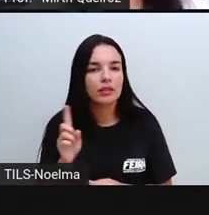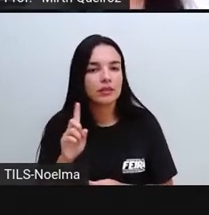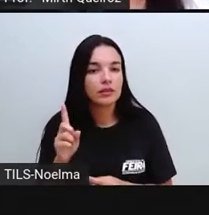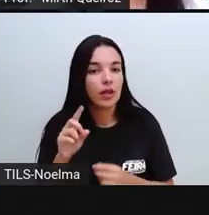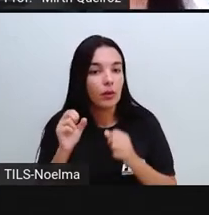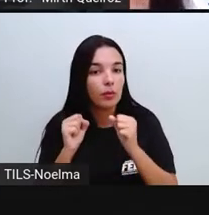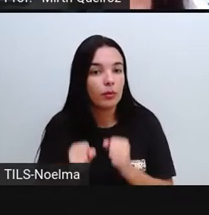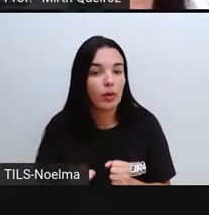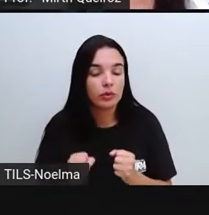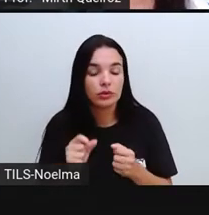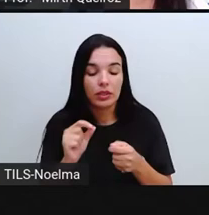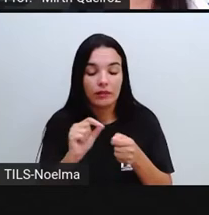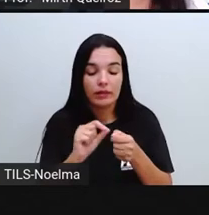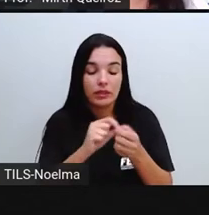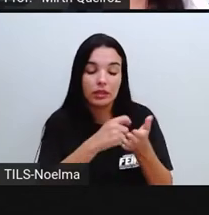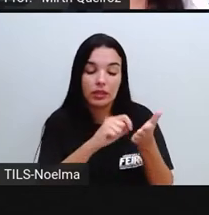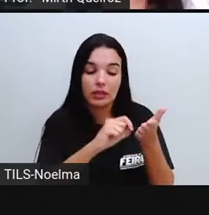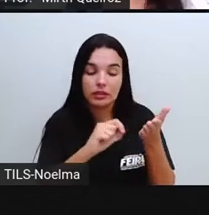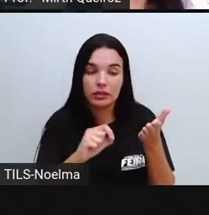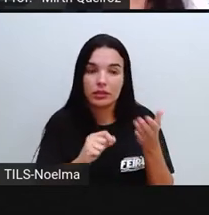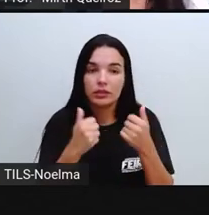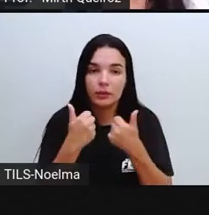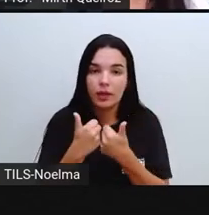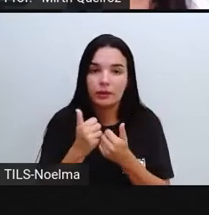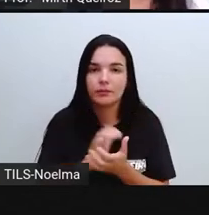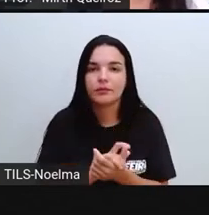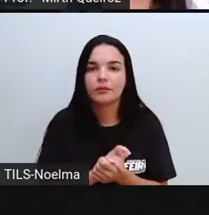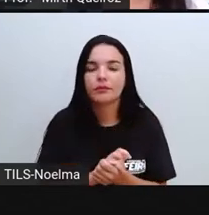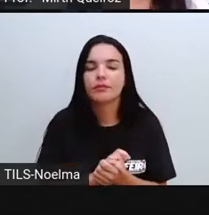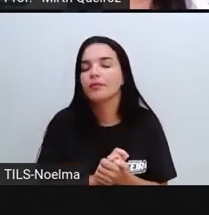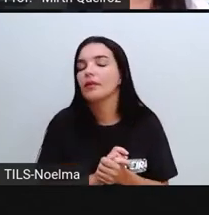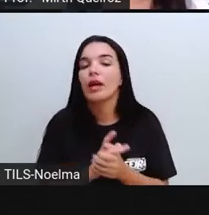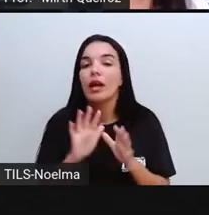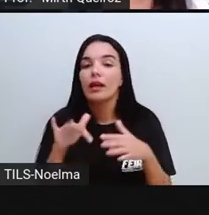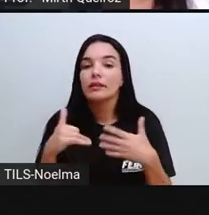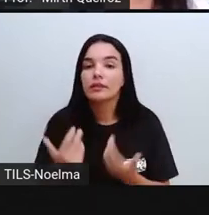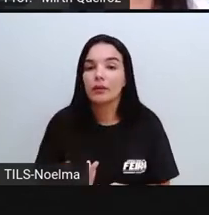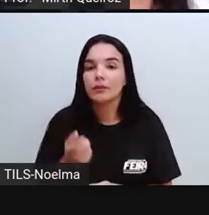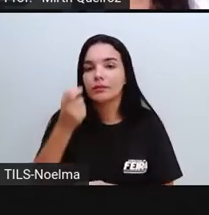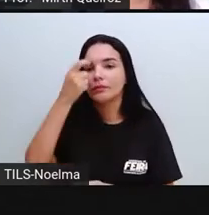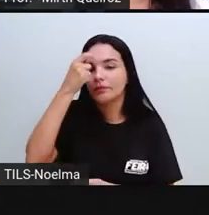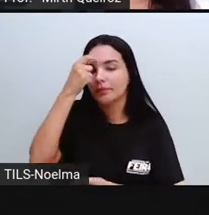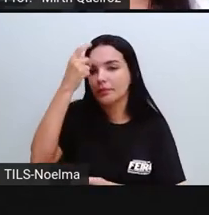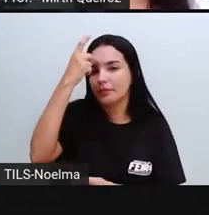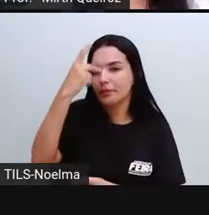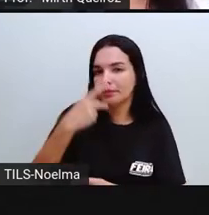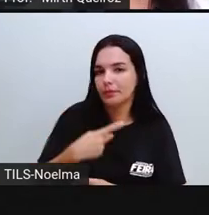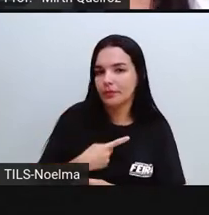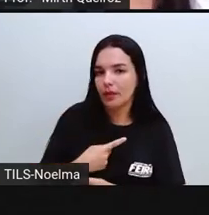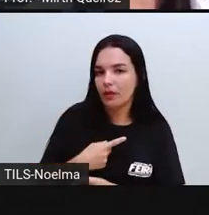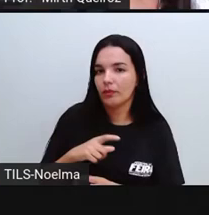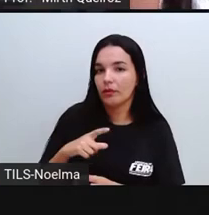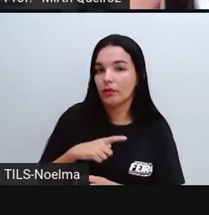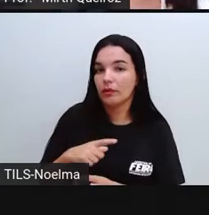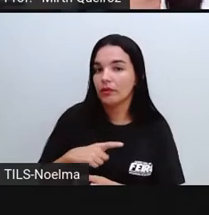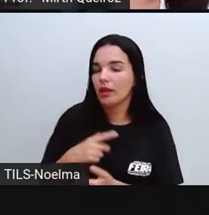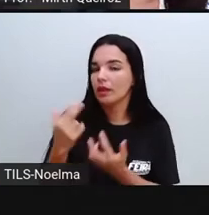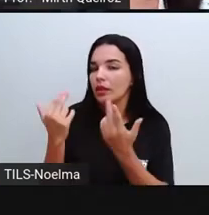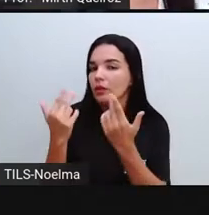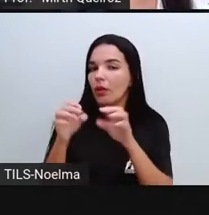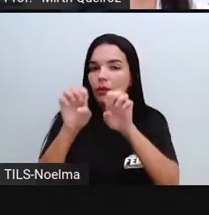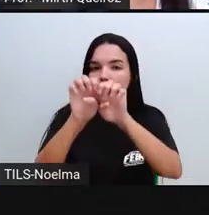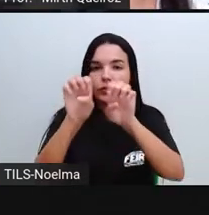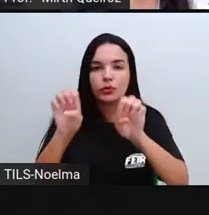vai escrever, certo? O relato pessoal apresenta a mesma estrutura e os